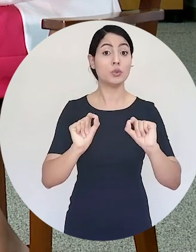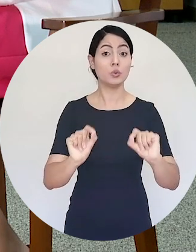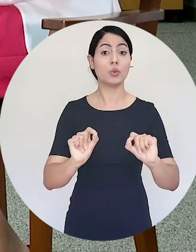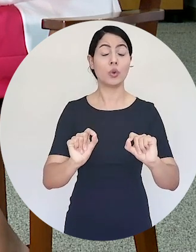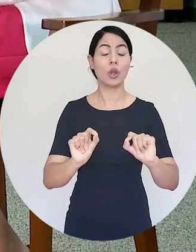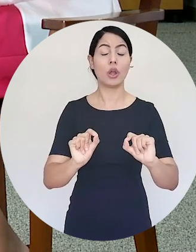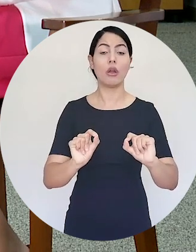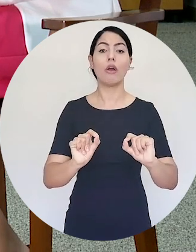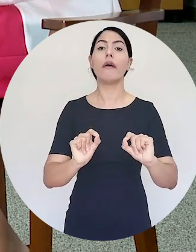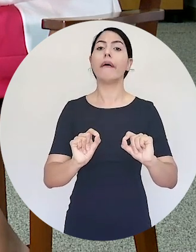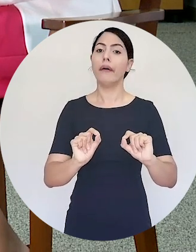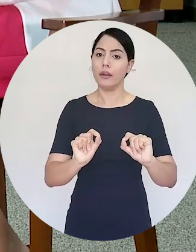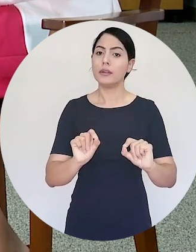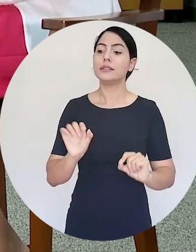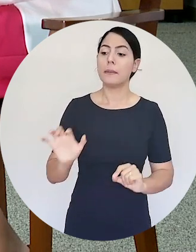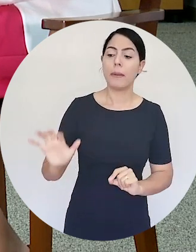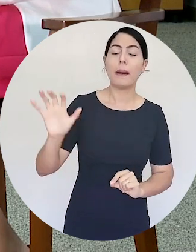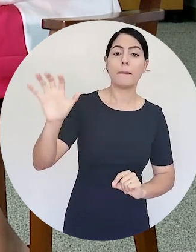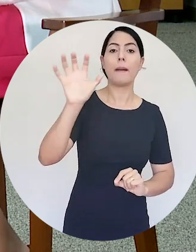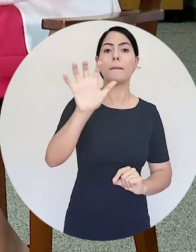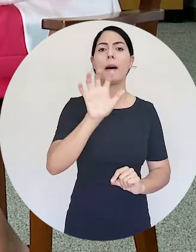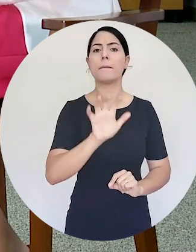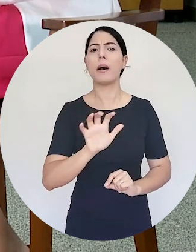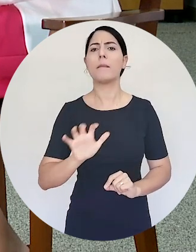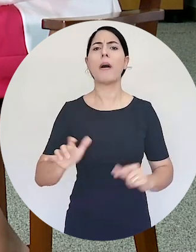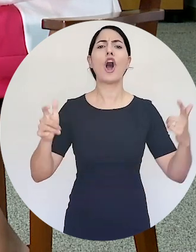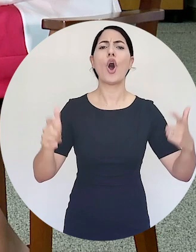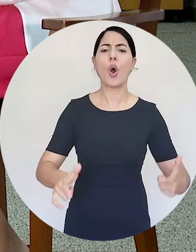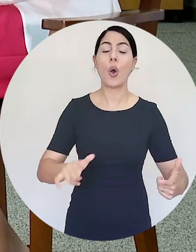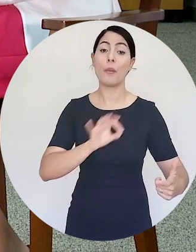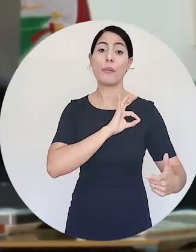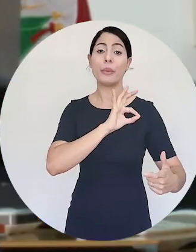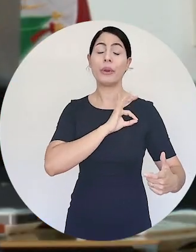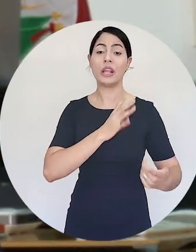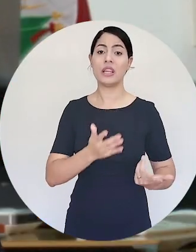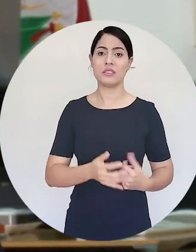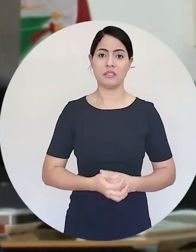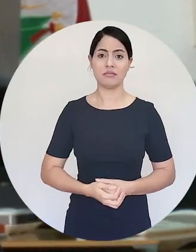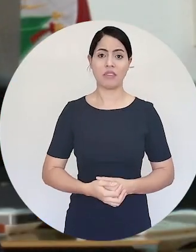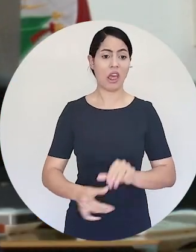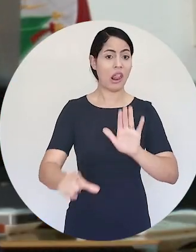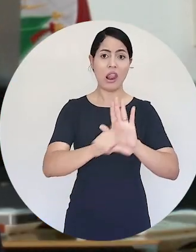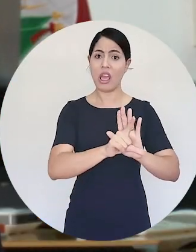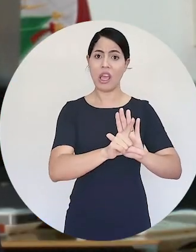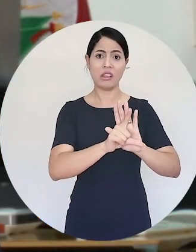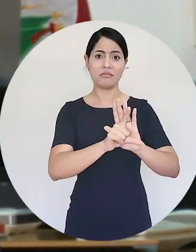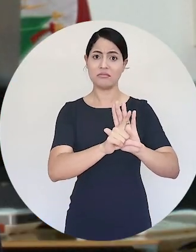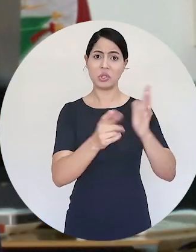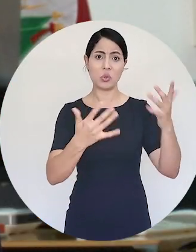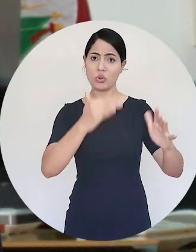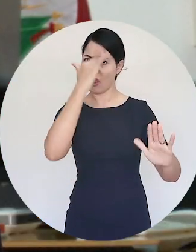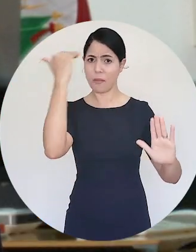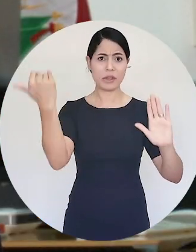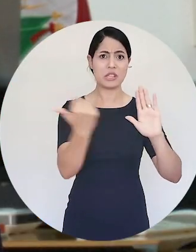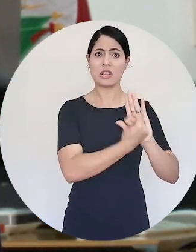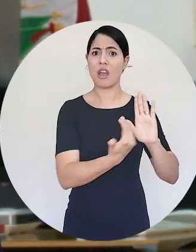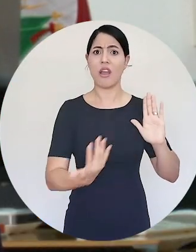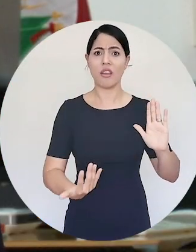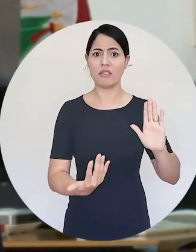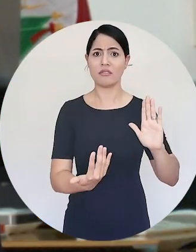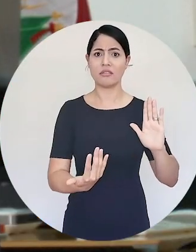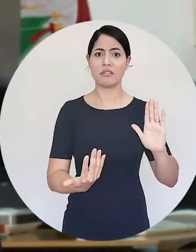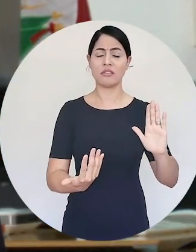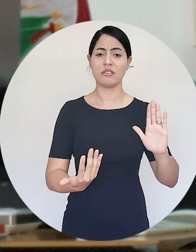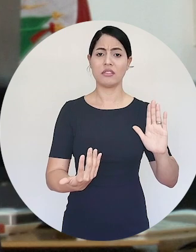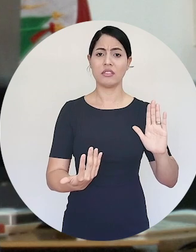uma preocupante demanda de setores, principalmente das forças policiais, de que eles abandonem a lei. Que eles